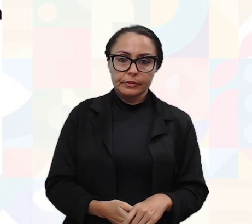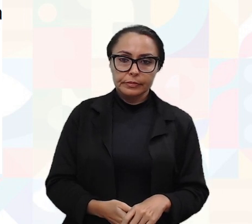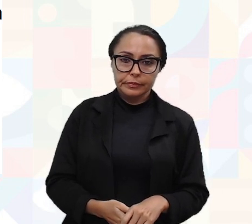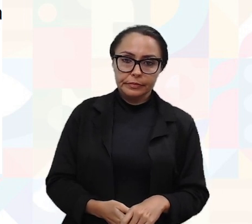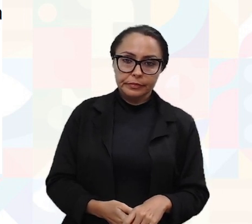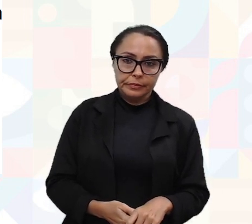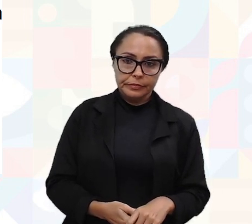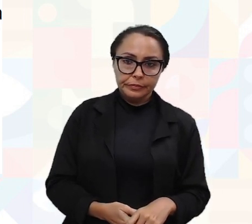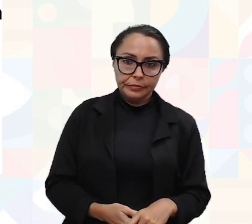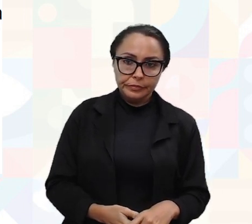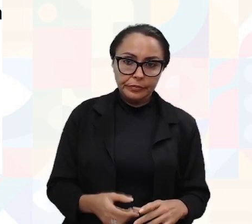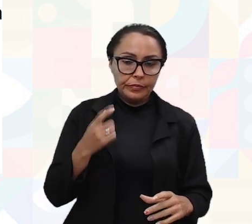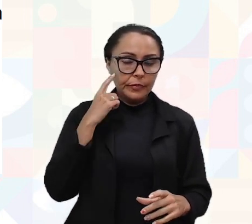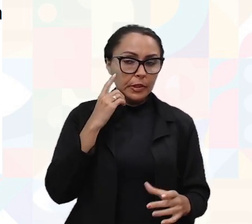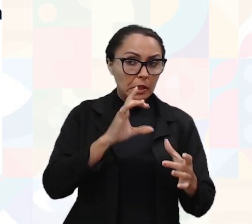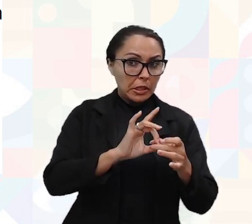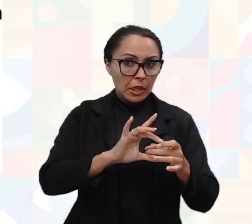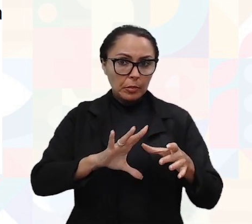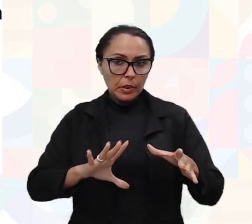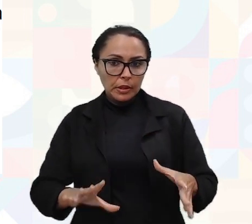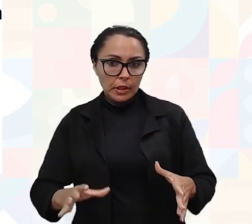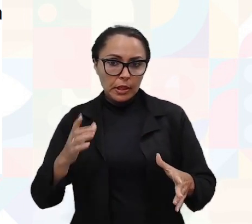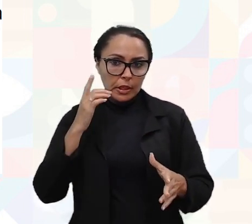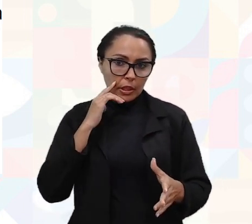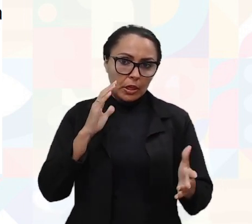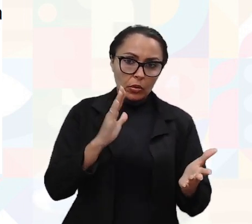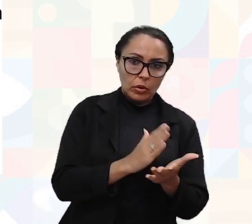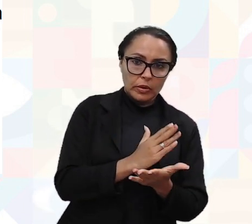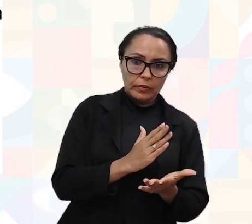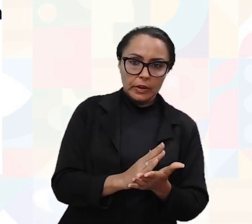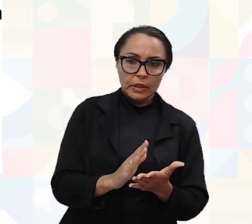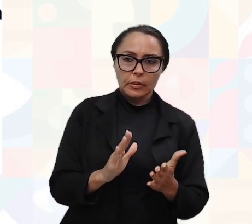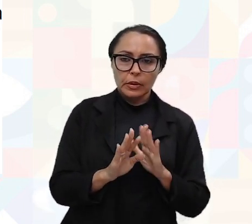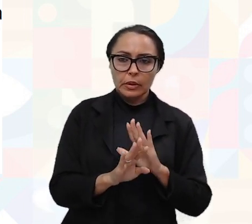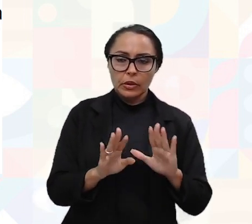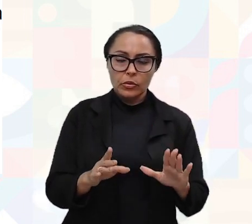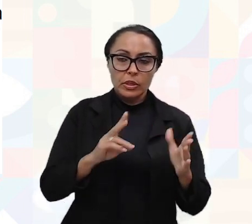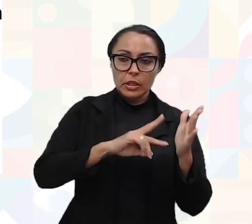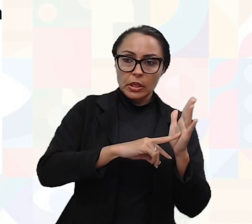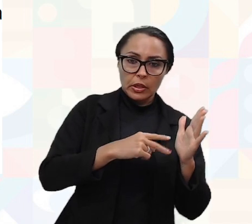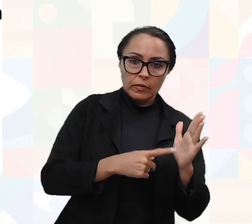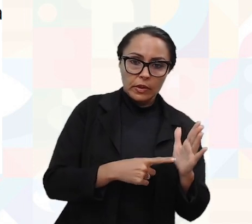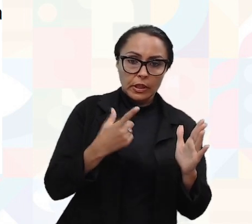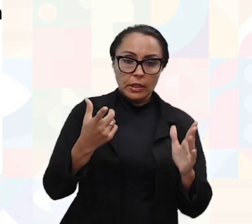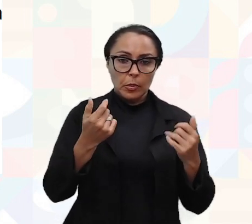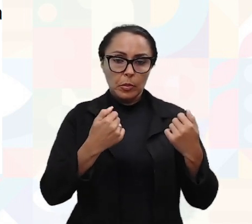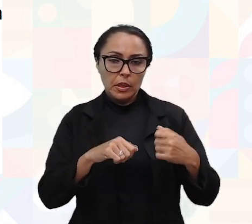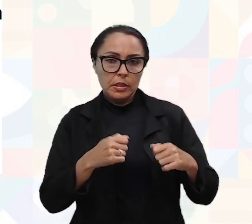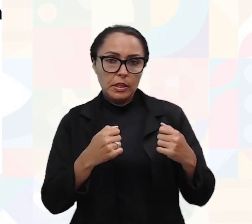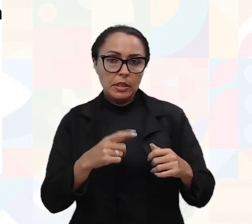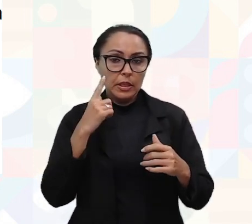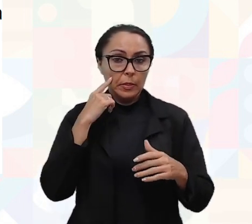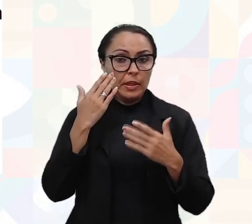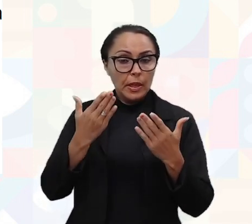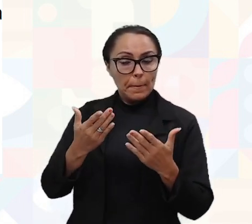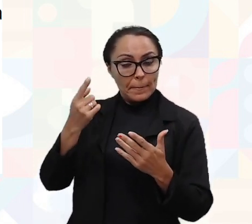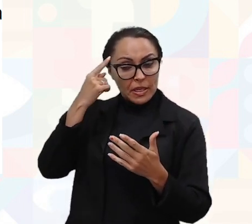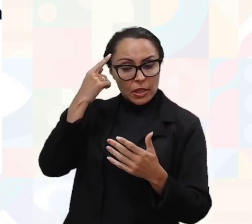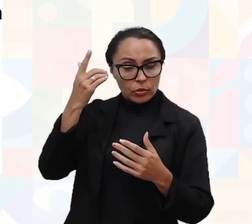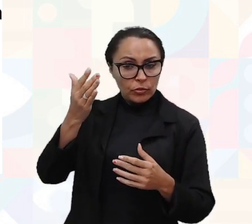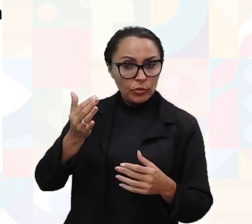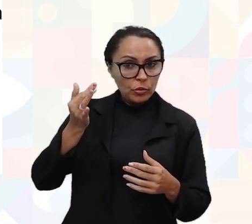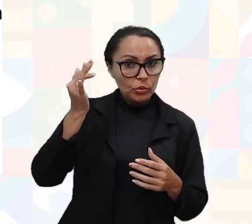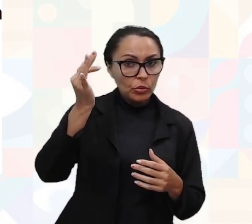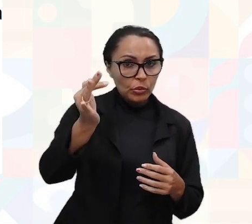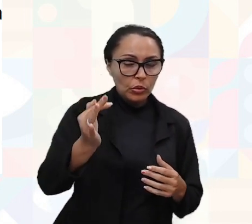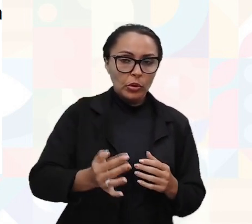Na demanda independente, algumas operações são afetadas pela demanda independente, o que significa que precisam atender a demanda futura, né? Sem